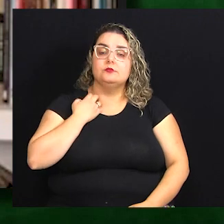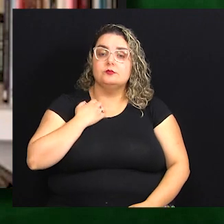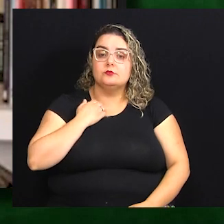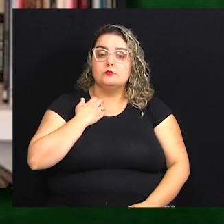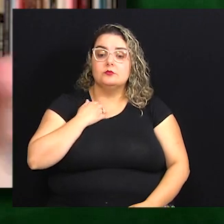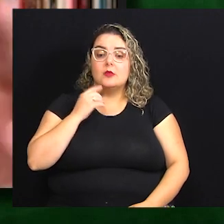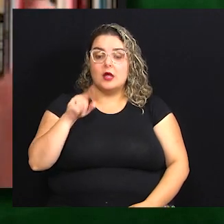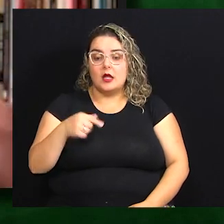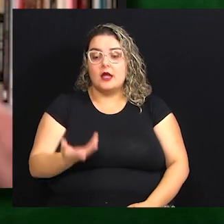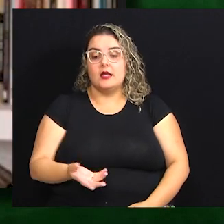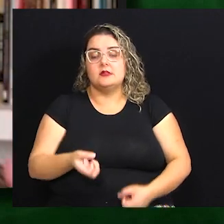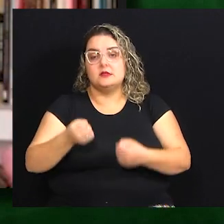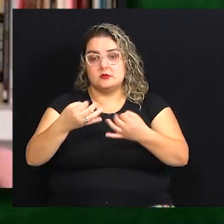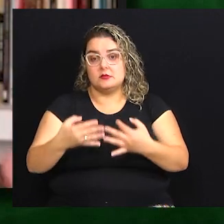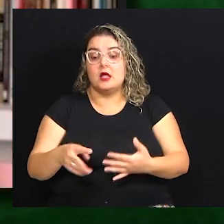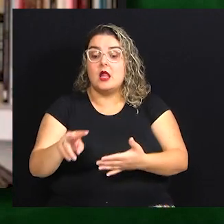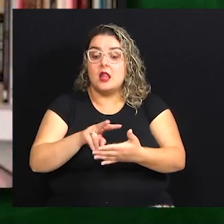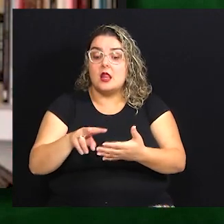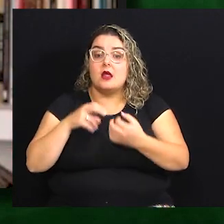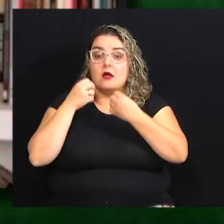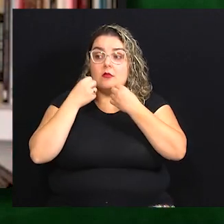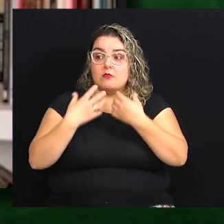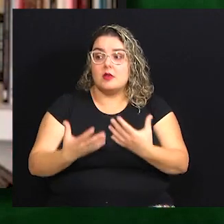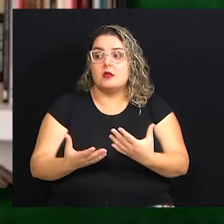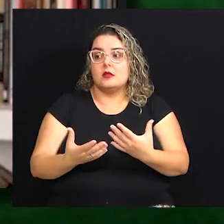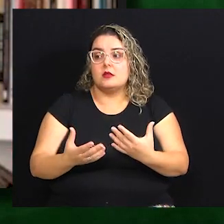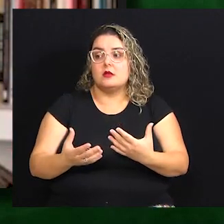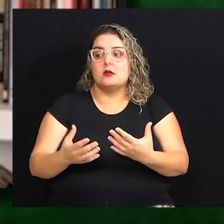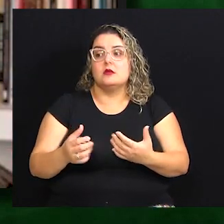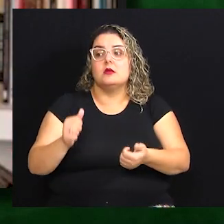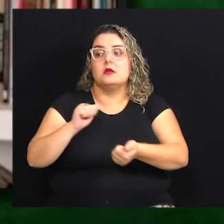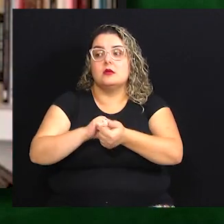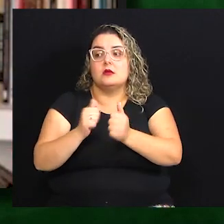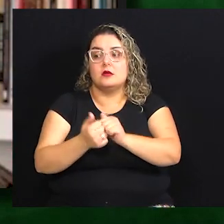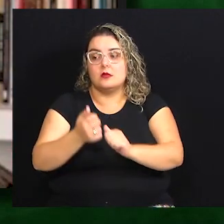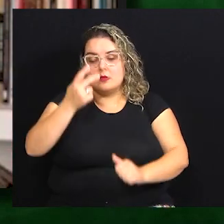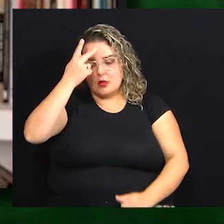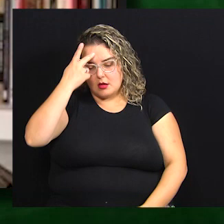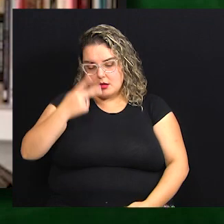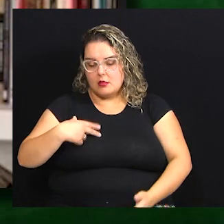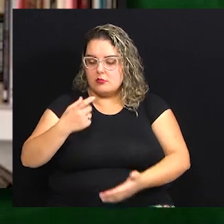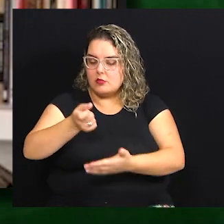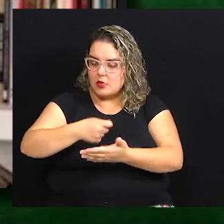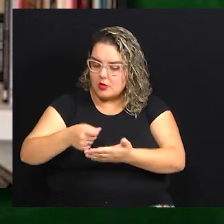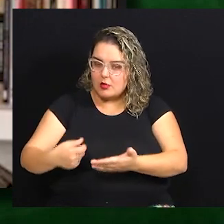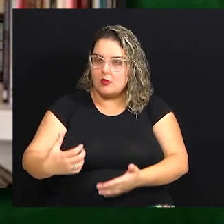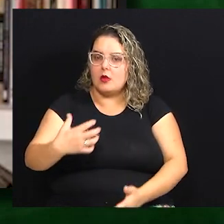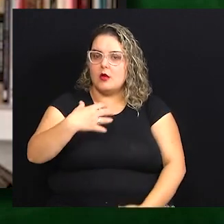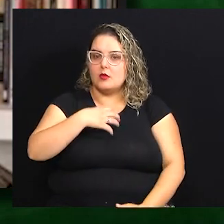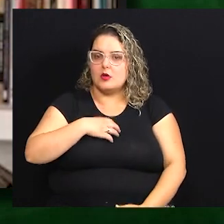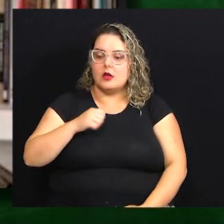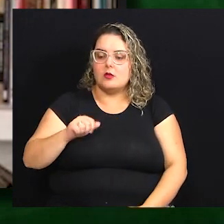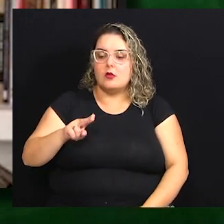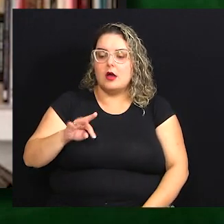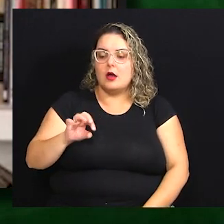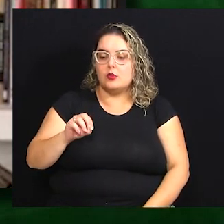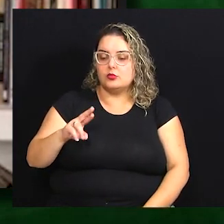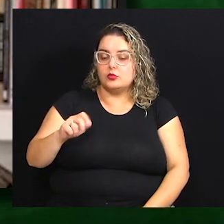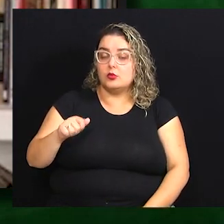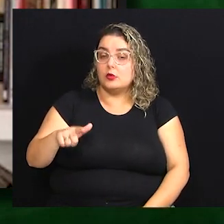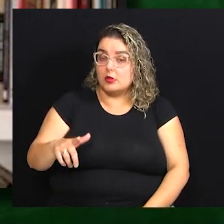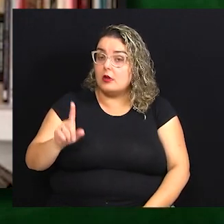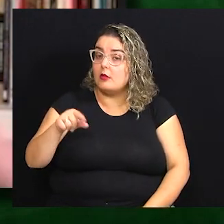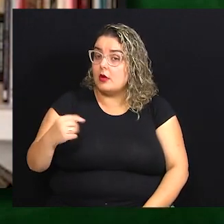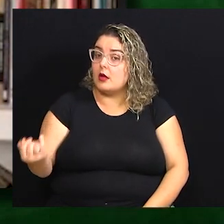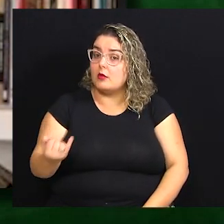essa é a orientação, saber ler bem o que está ali e transpor isso com a sua própria escrita, com uma maneira autoral, né? Isso